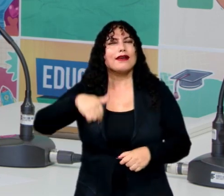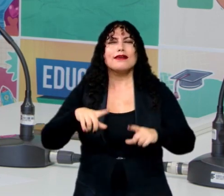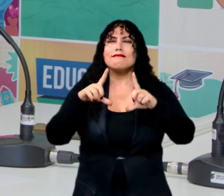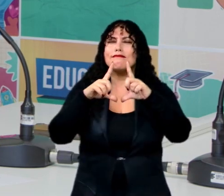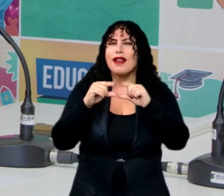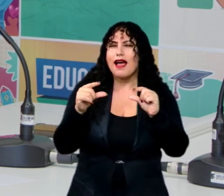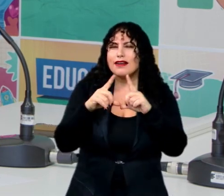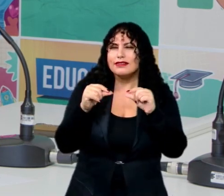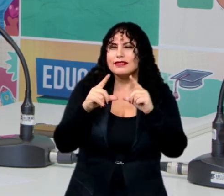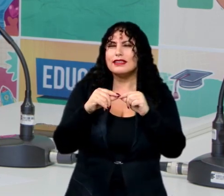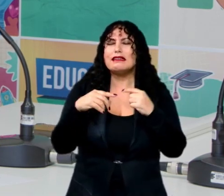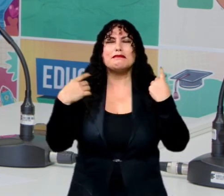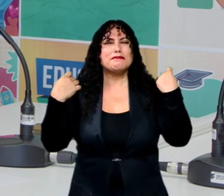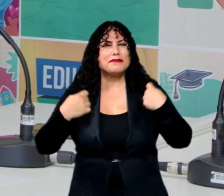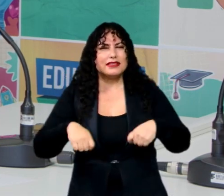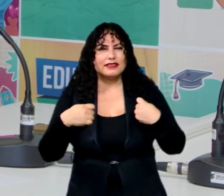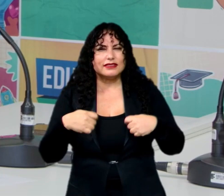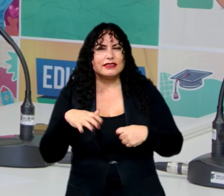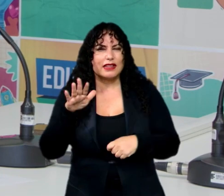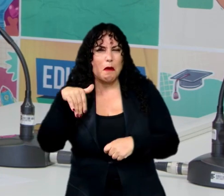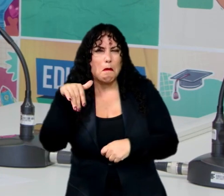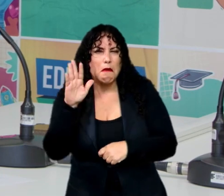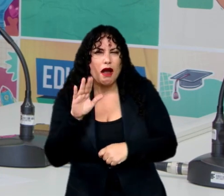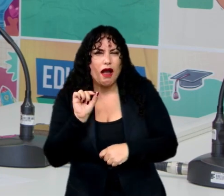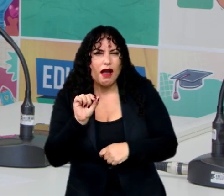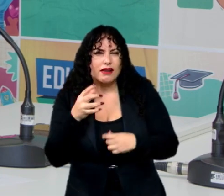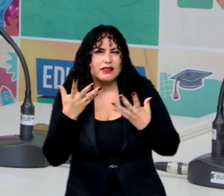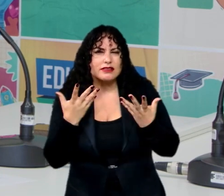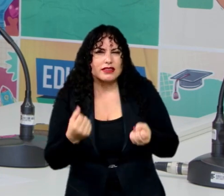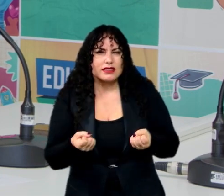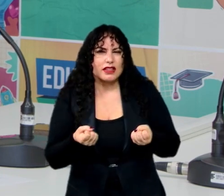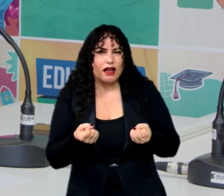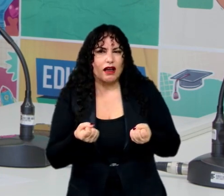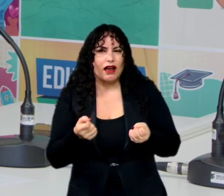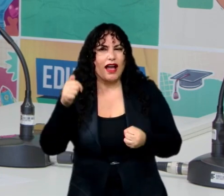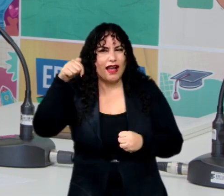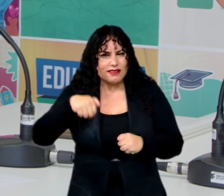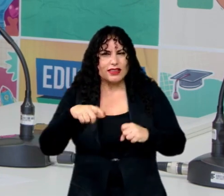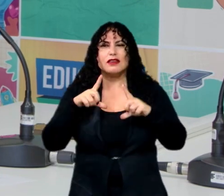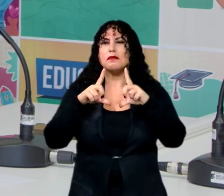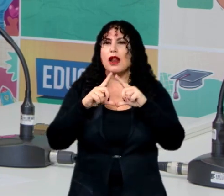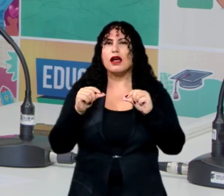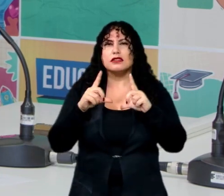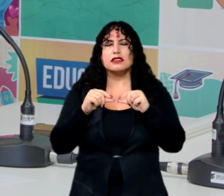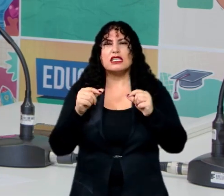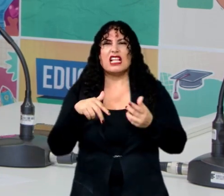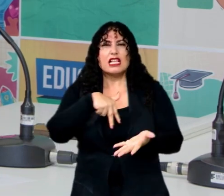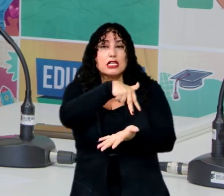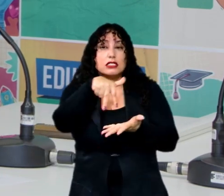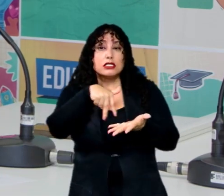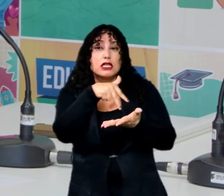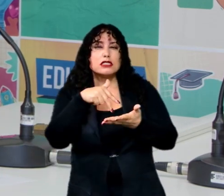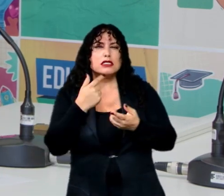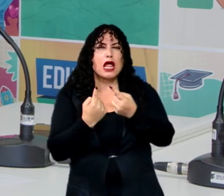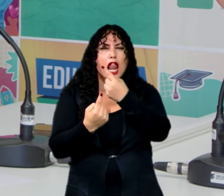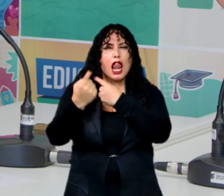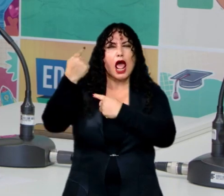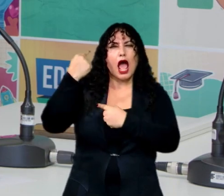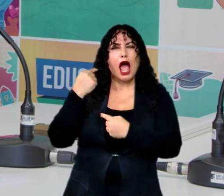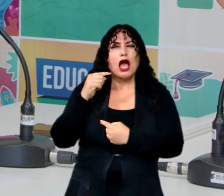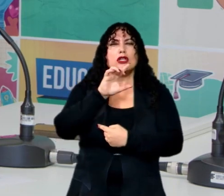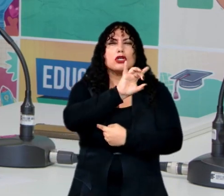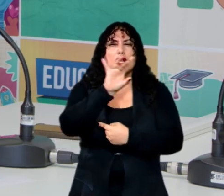ainda carece um pouco dessa aceitação, assim, aqui em Brasília, essas danças típicas, né? As pessoas